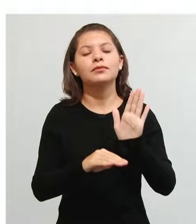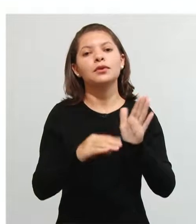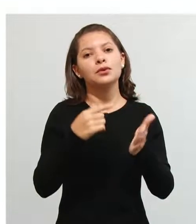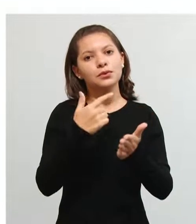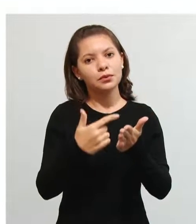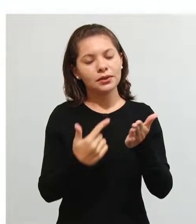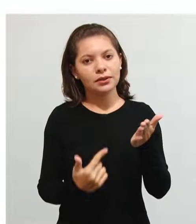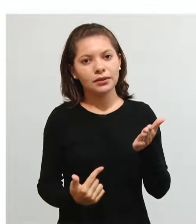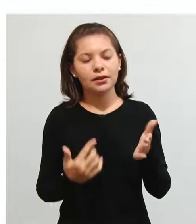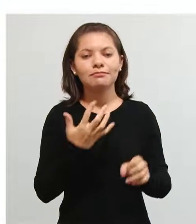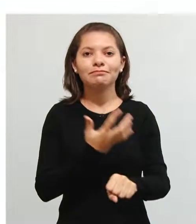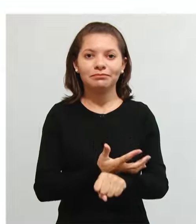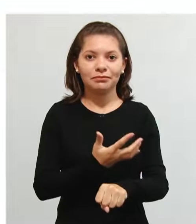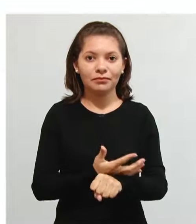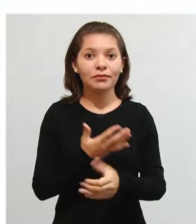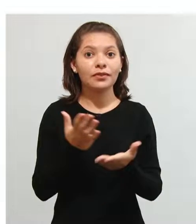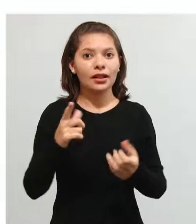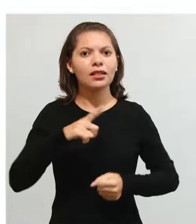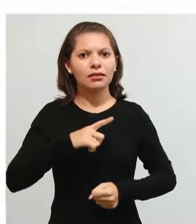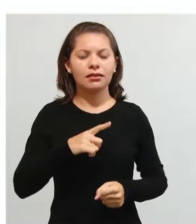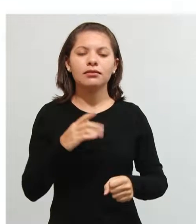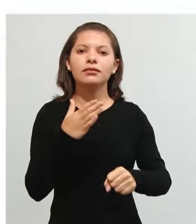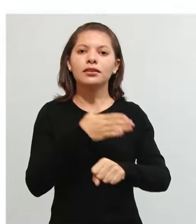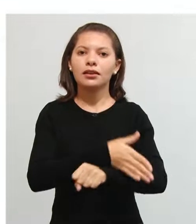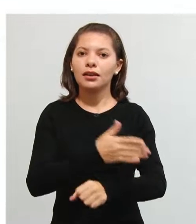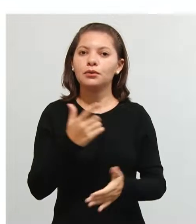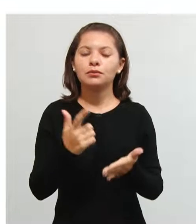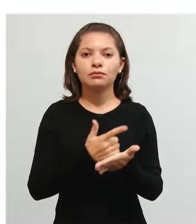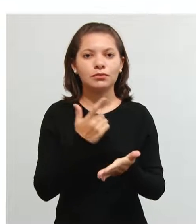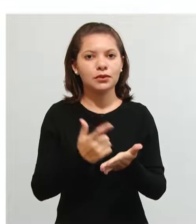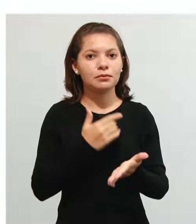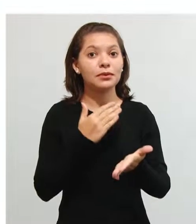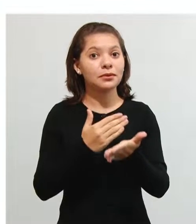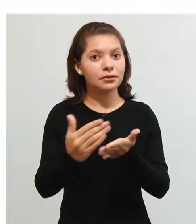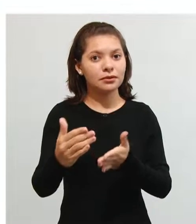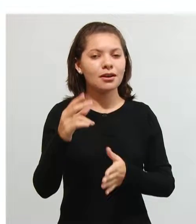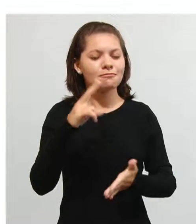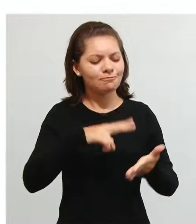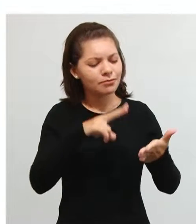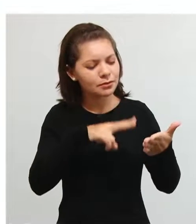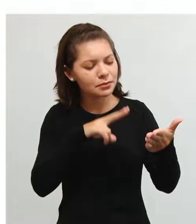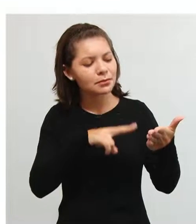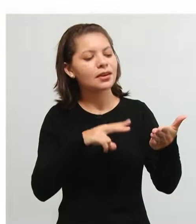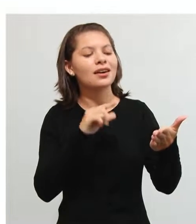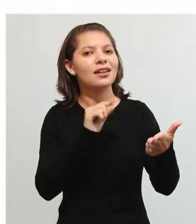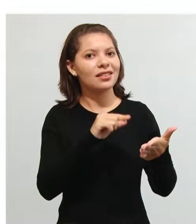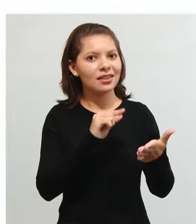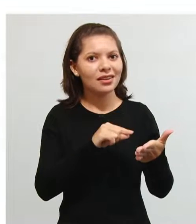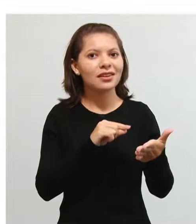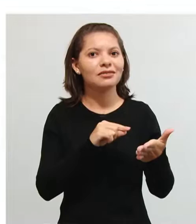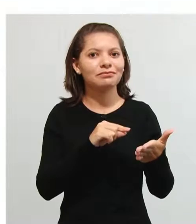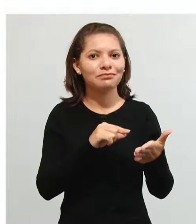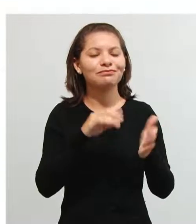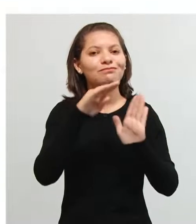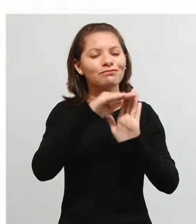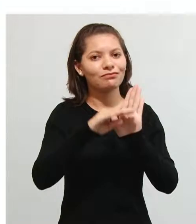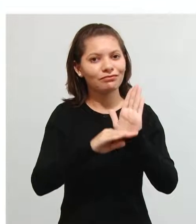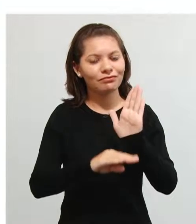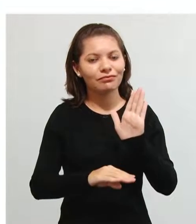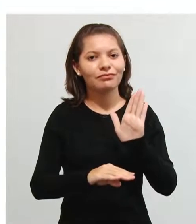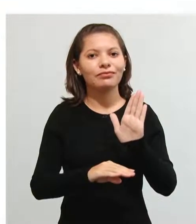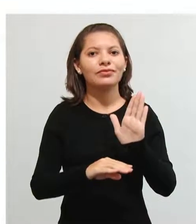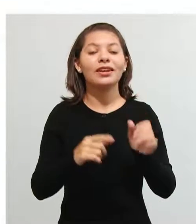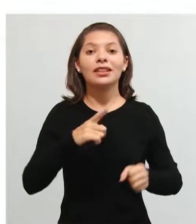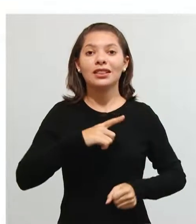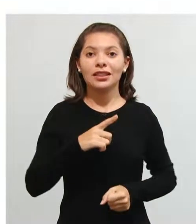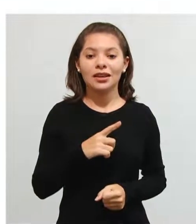da disciplina, vocês têm que acessar os livros para dar continuidade na leitura. Ali, no nosso roteiro,